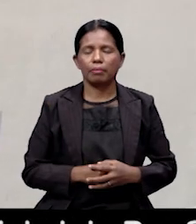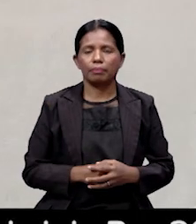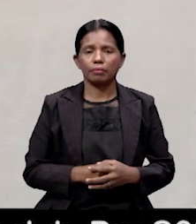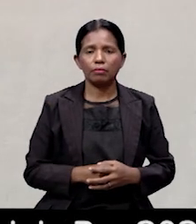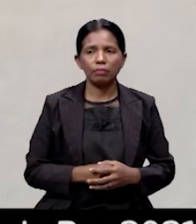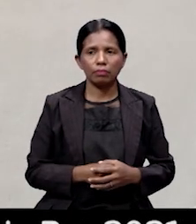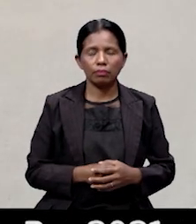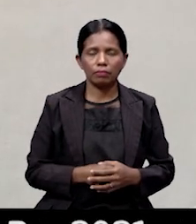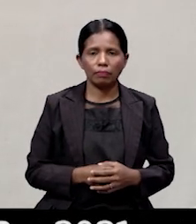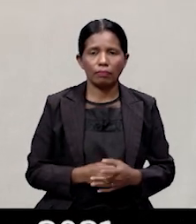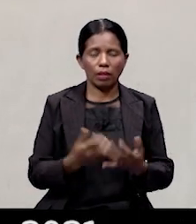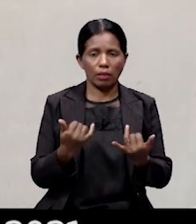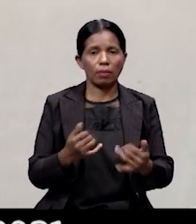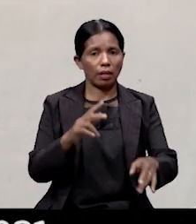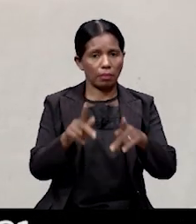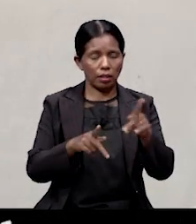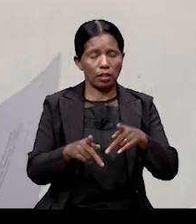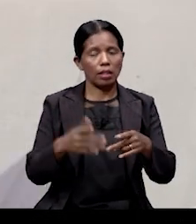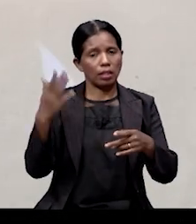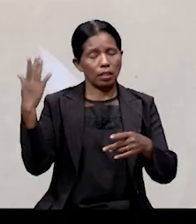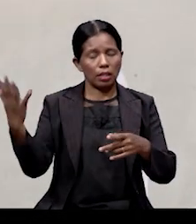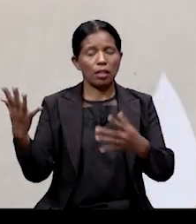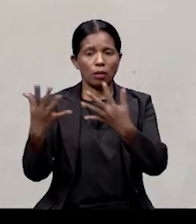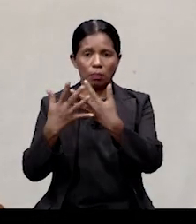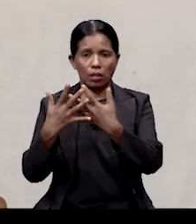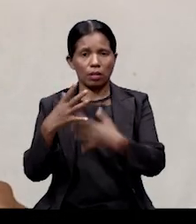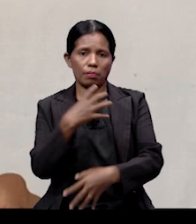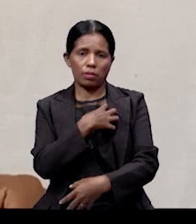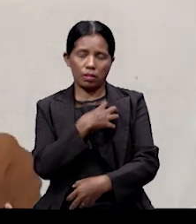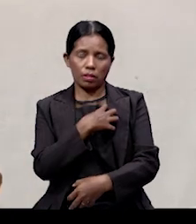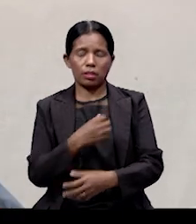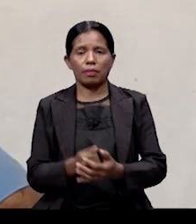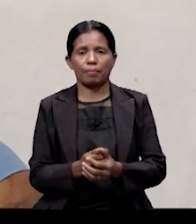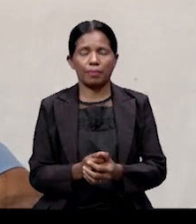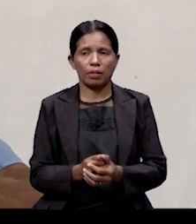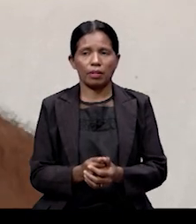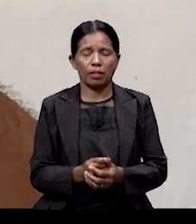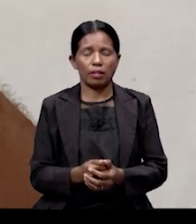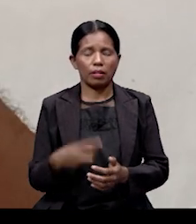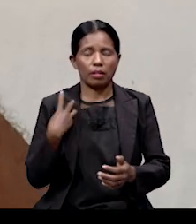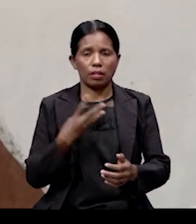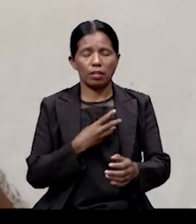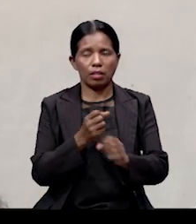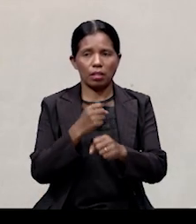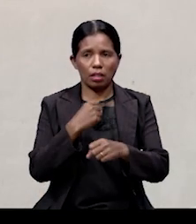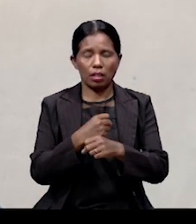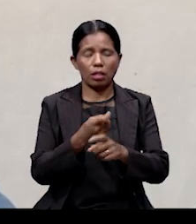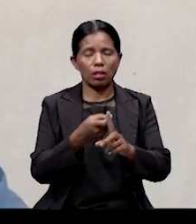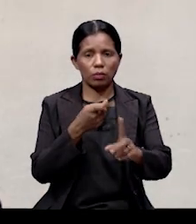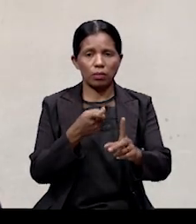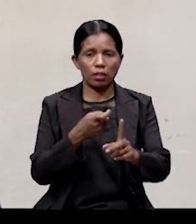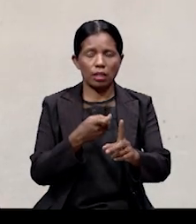Suspeito será guardado que a cela detenção polícia nemia. Operação ini kita halo, kita residensia, makanya